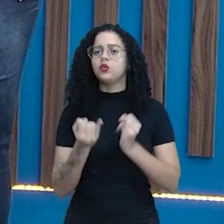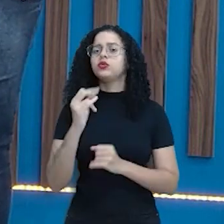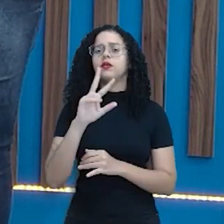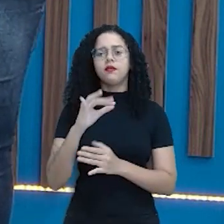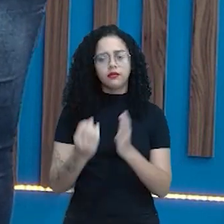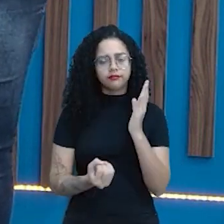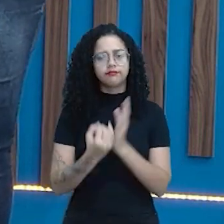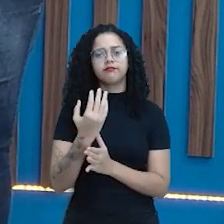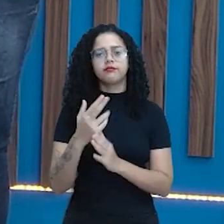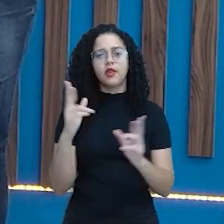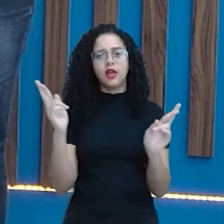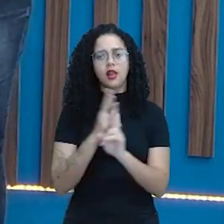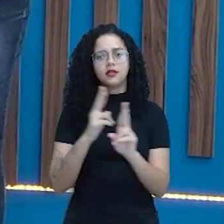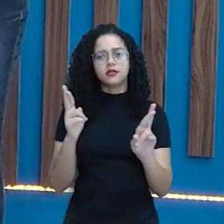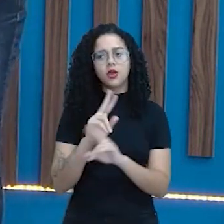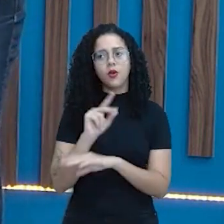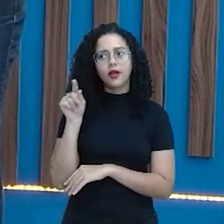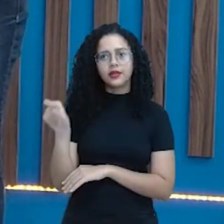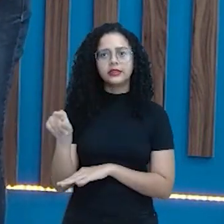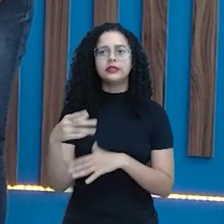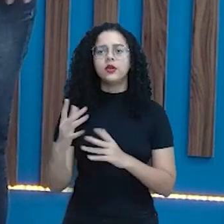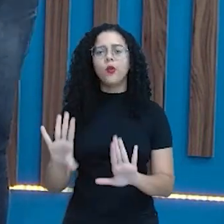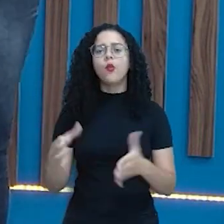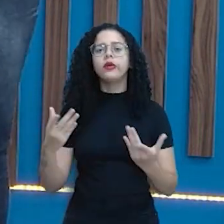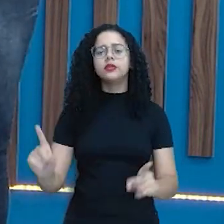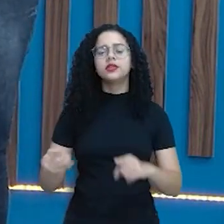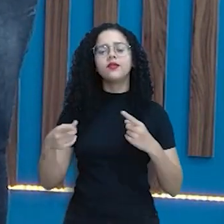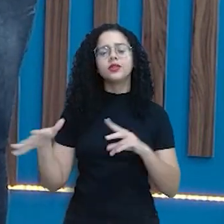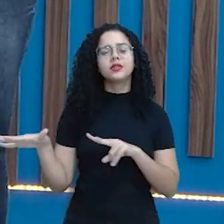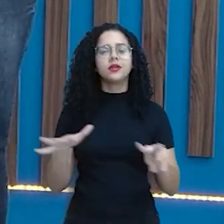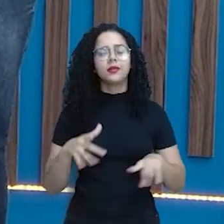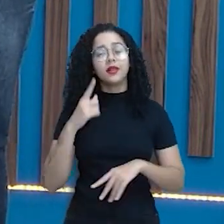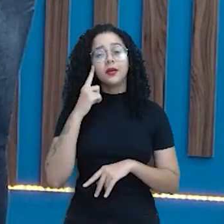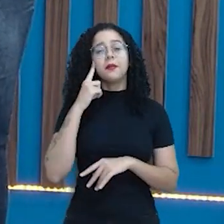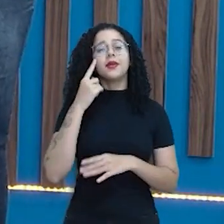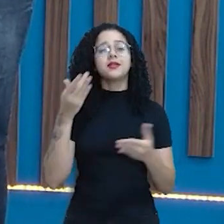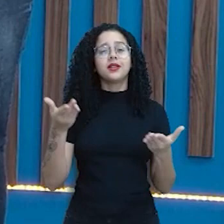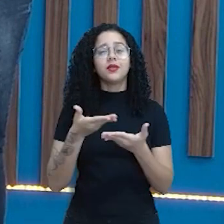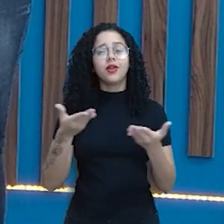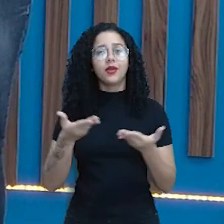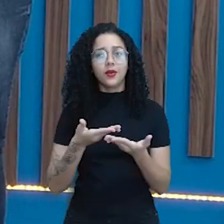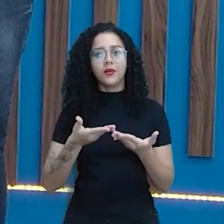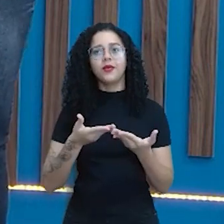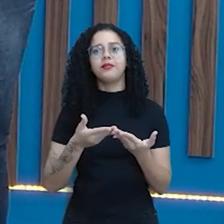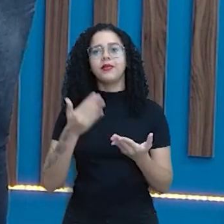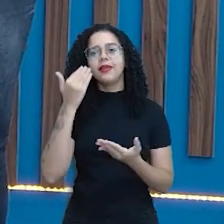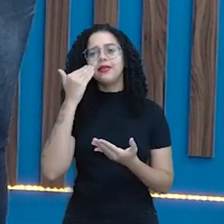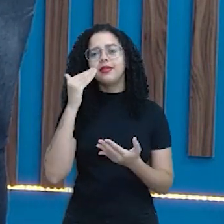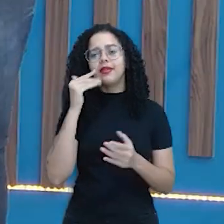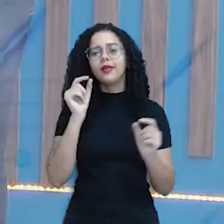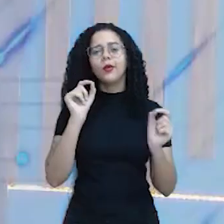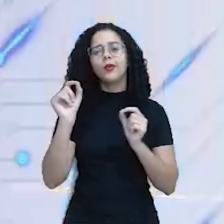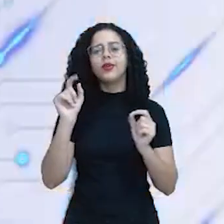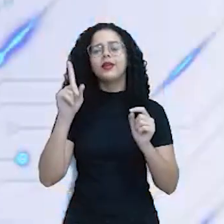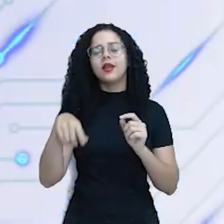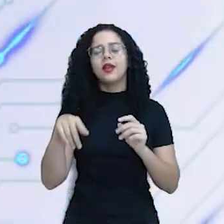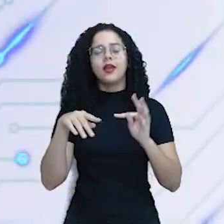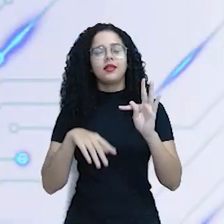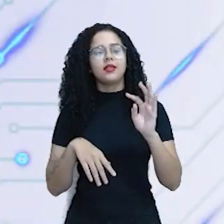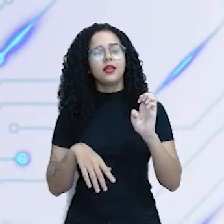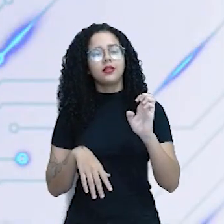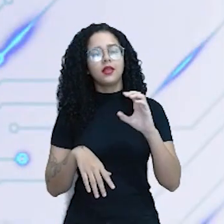com relação a isso, né? Então, Exatamente. Diz aí o desafio dessa semana. Pensando aí, pessoal, que aí, entendendo já o que é tecnocracia,